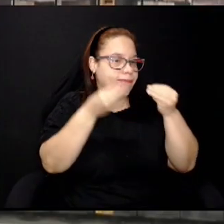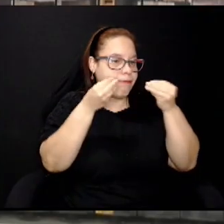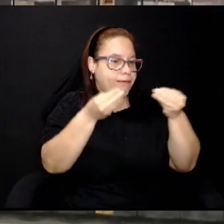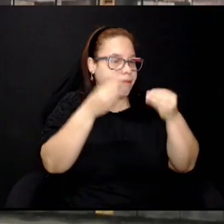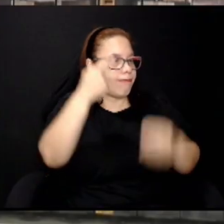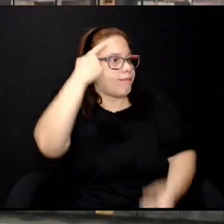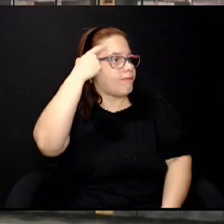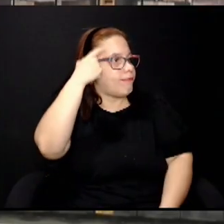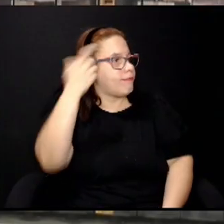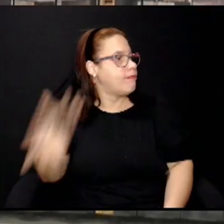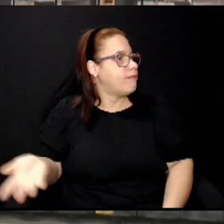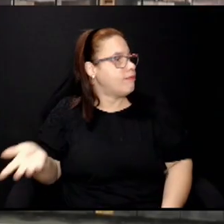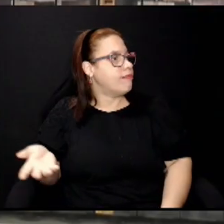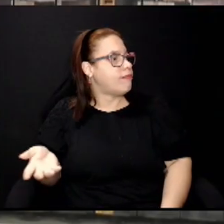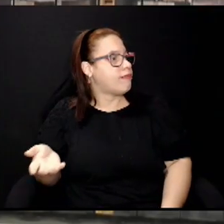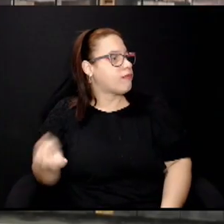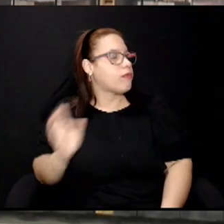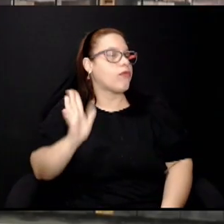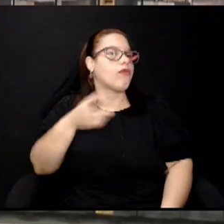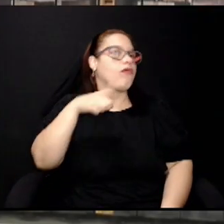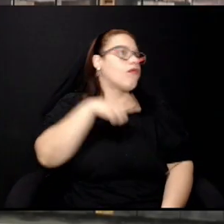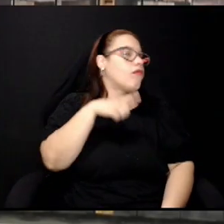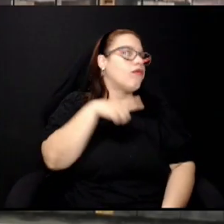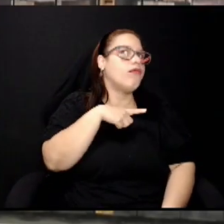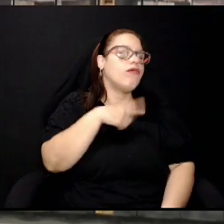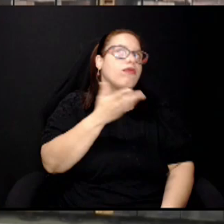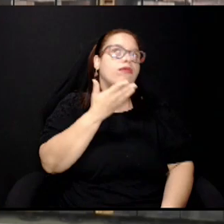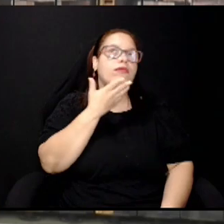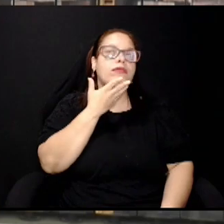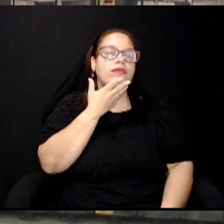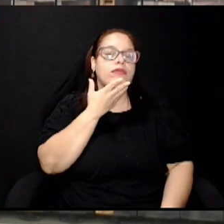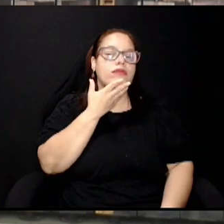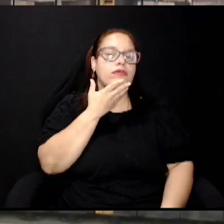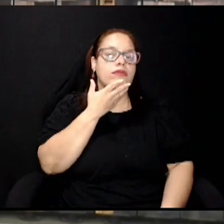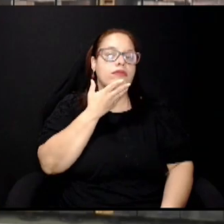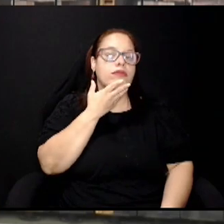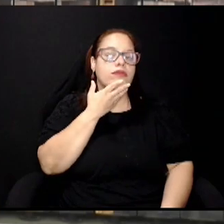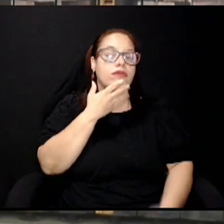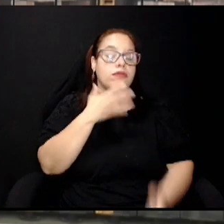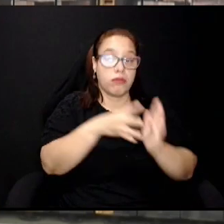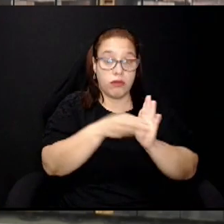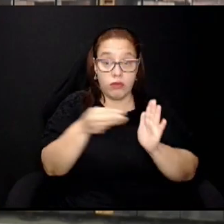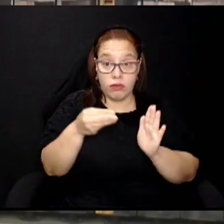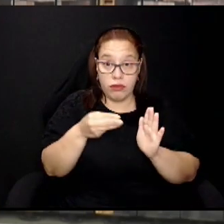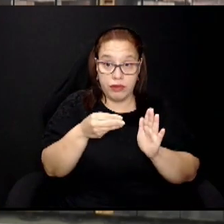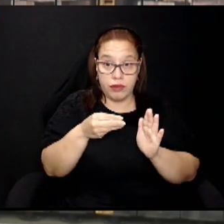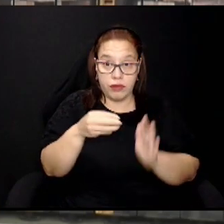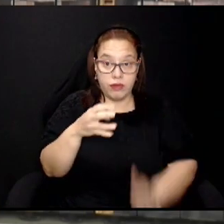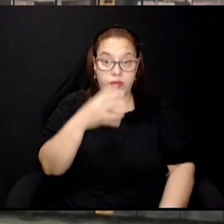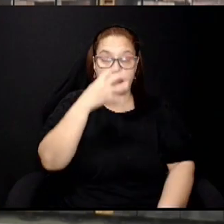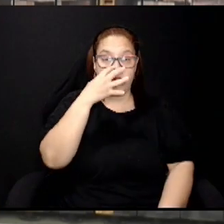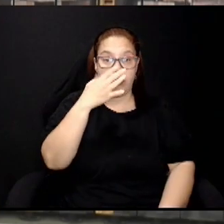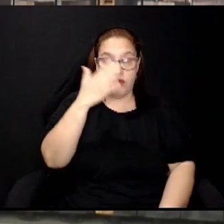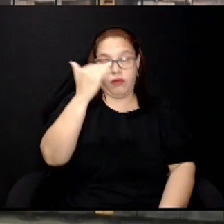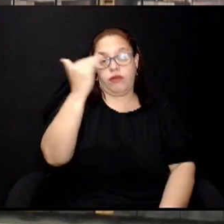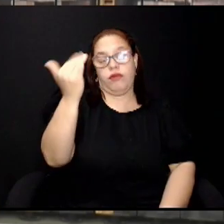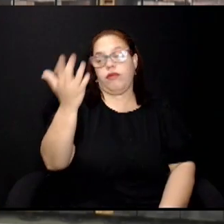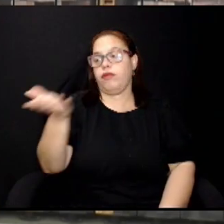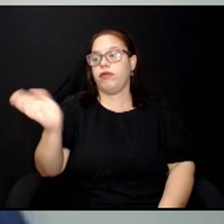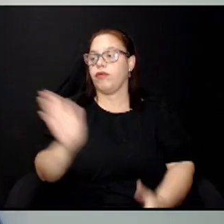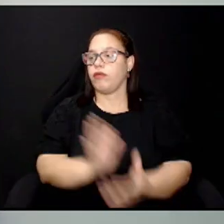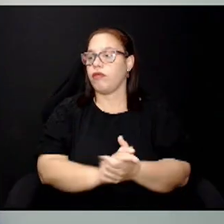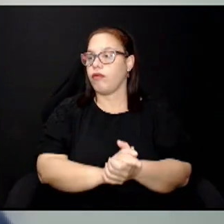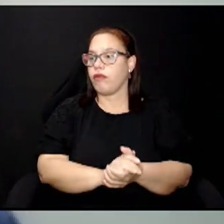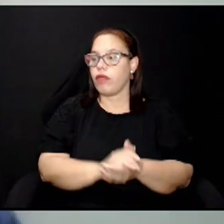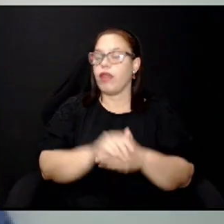isso? Ou já tinha também um protótipo, um modelo que vocês se inspiraram? Esses jogos,